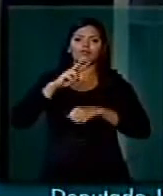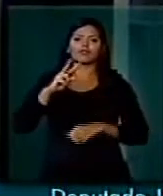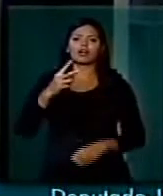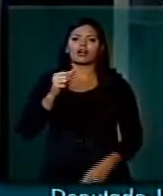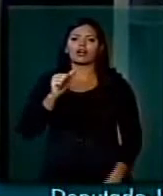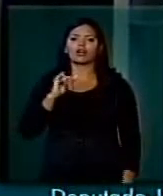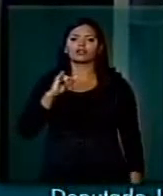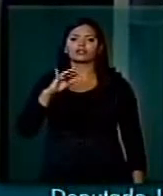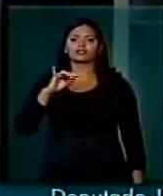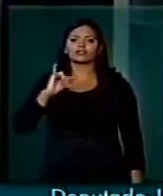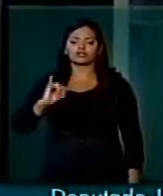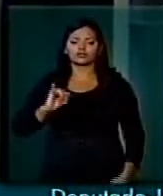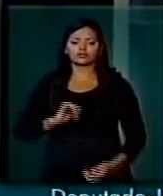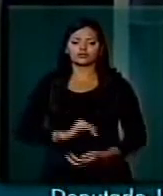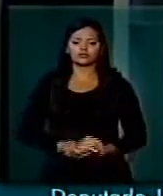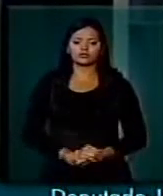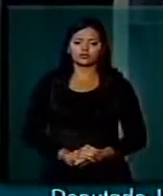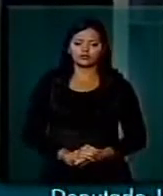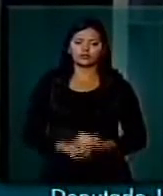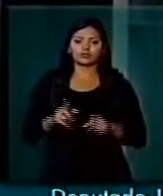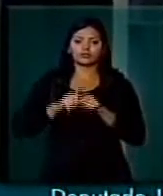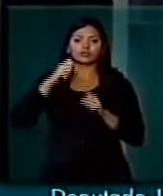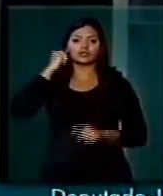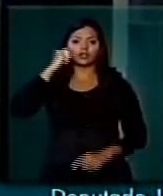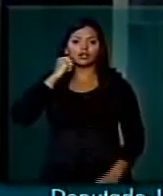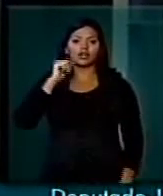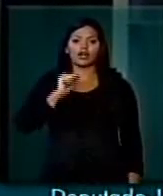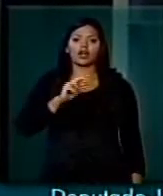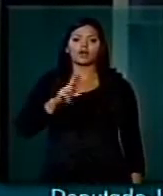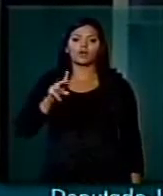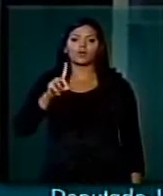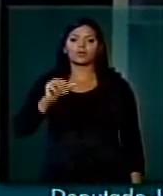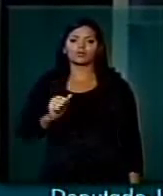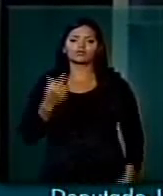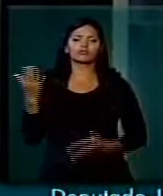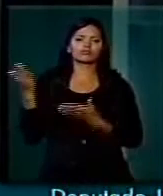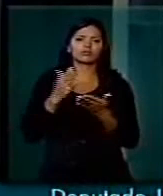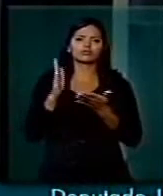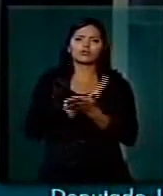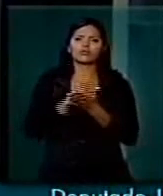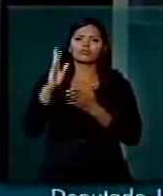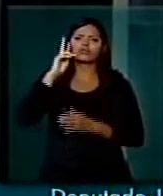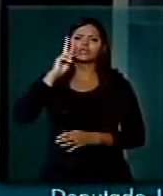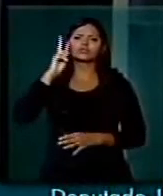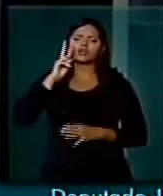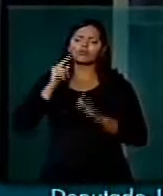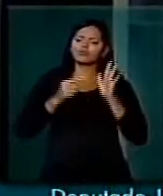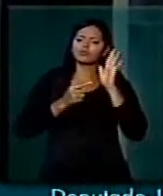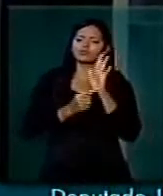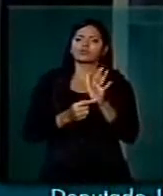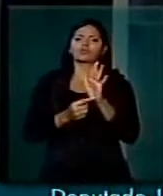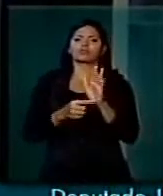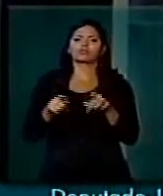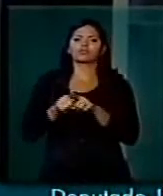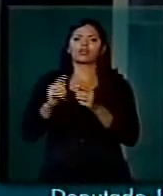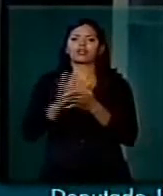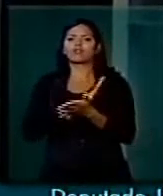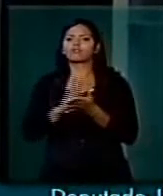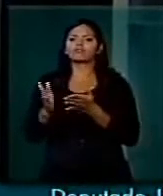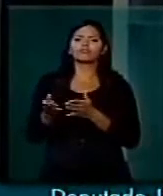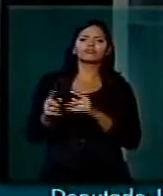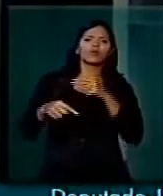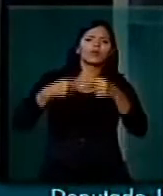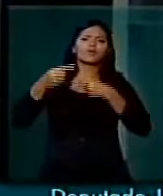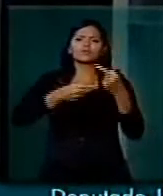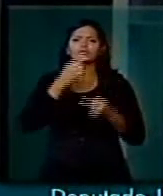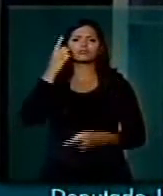O senador Arruda, Inácio Arruda, trouxe aqui alguns elementos da história do Haiti. Outros parlamentares colaboraram com